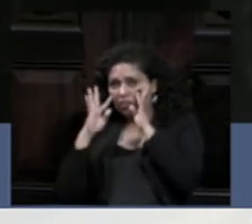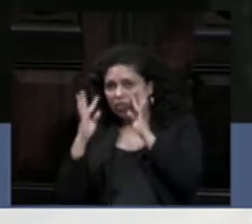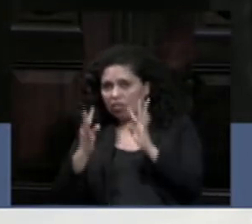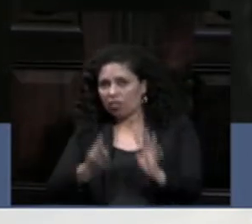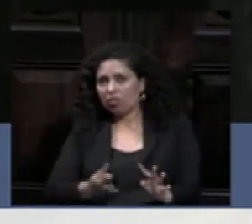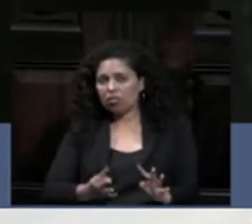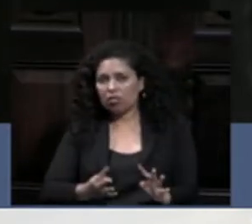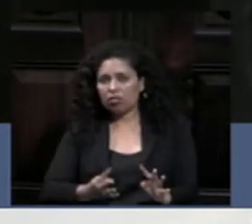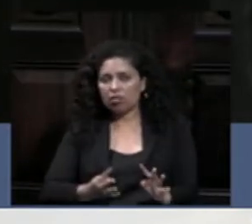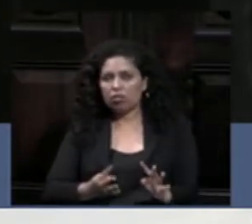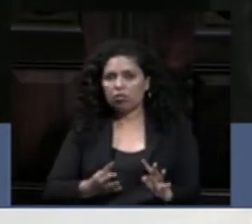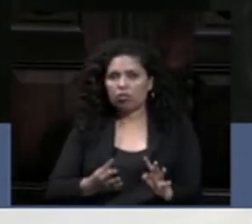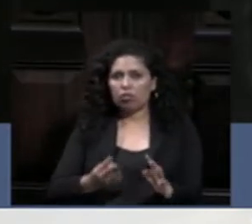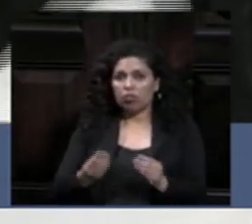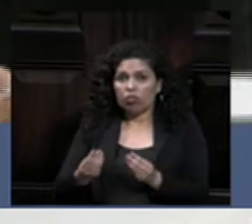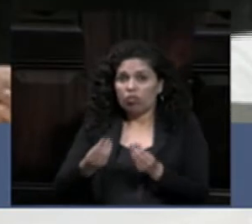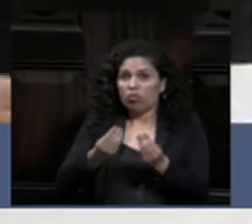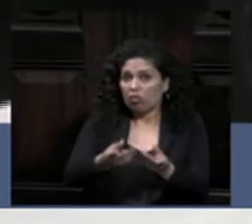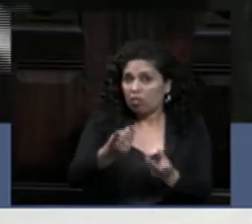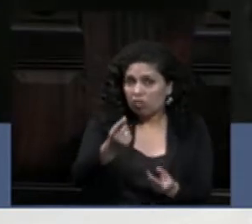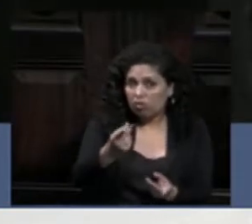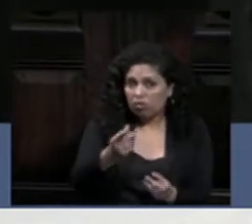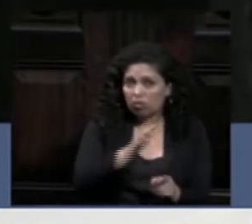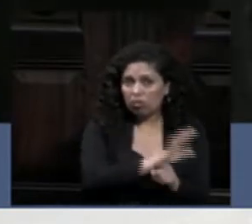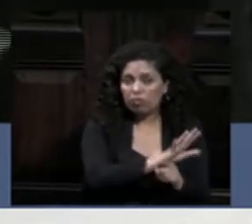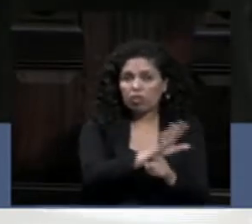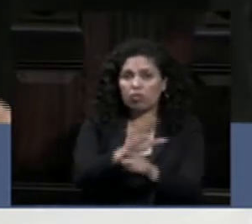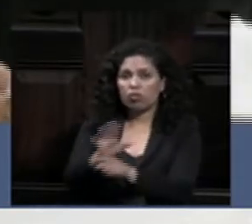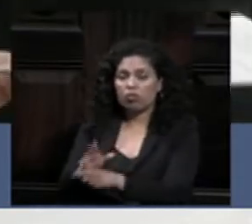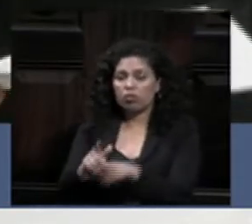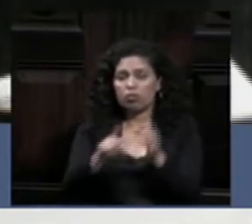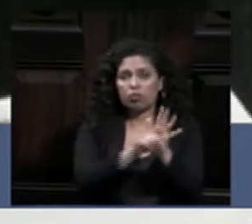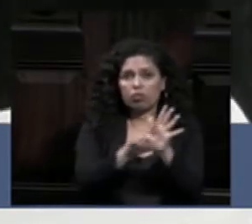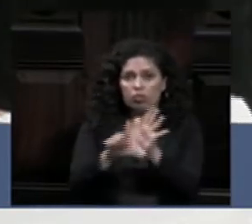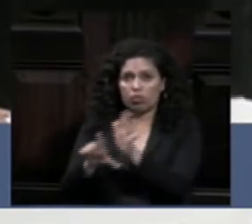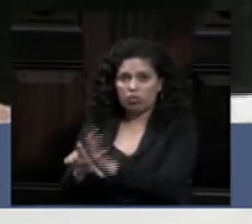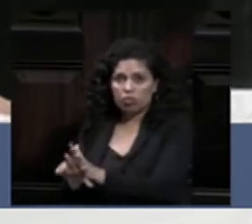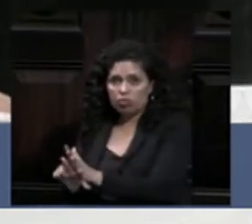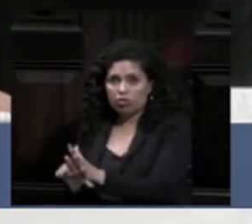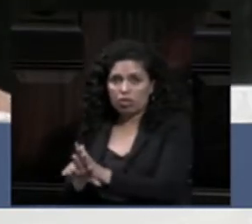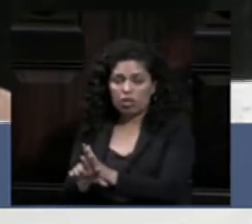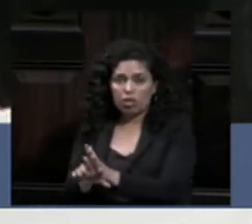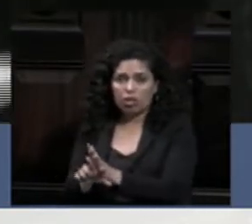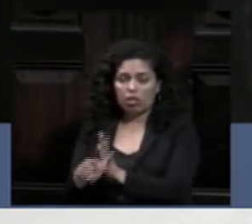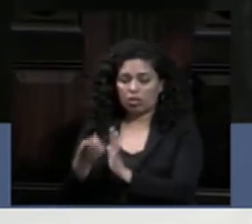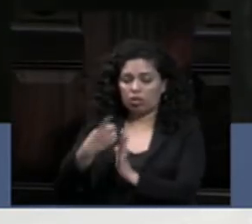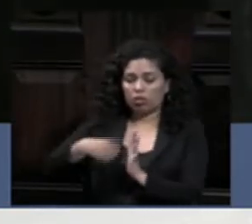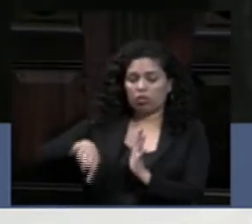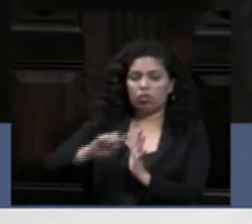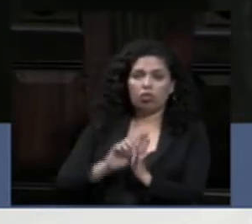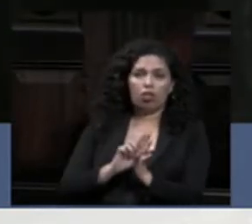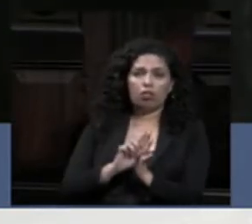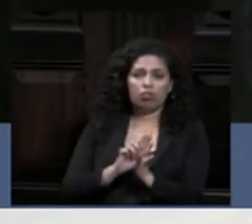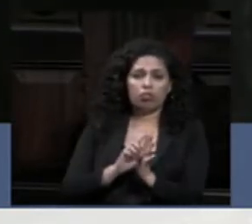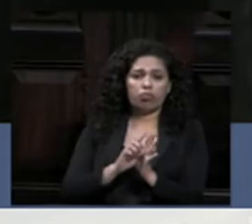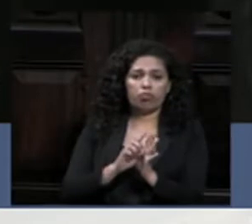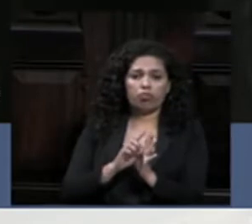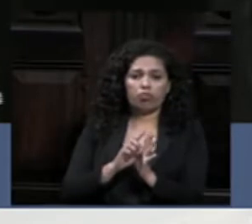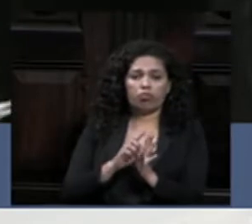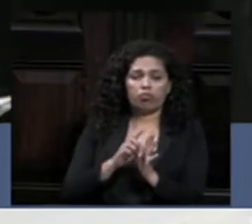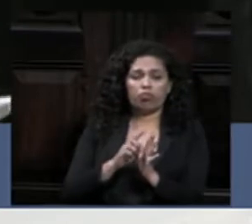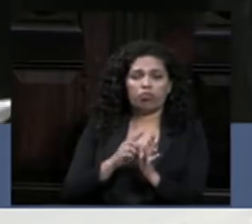de aportar recursos devidos para estancar a vulnerabilidade social. Se hoje nós apresentamos